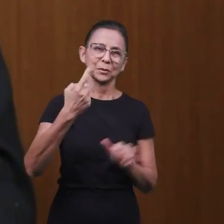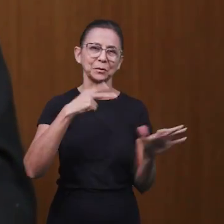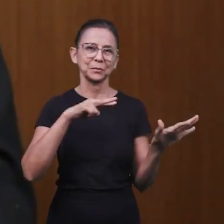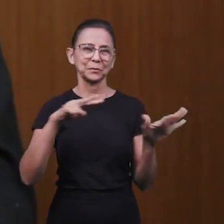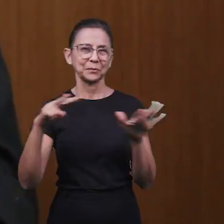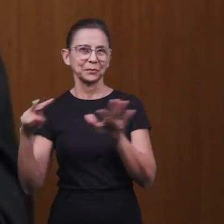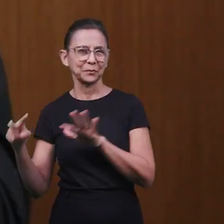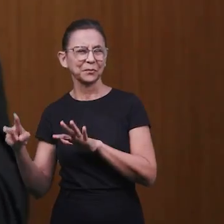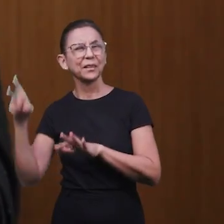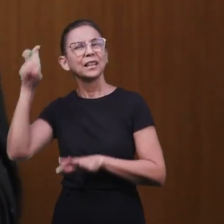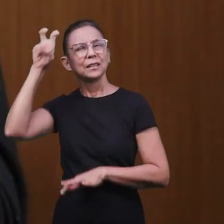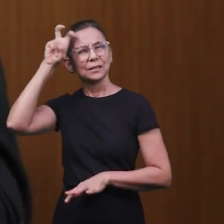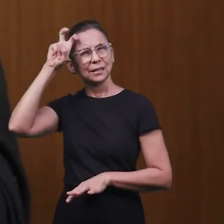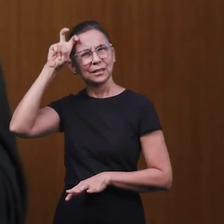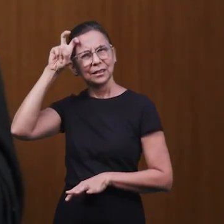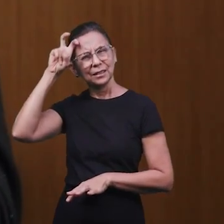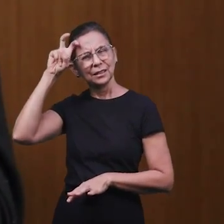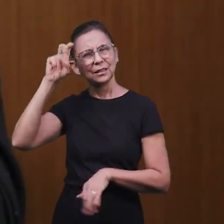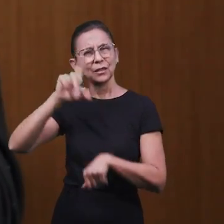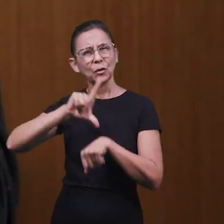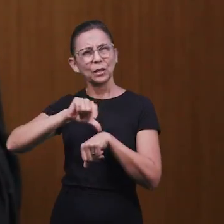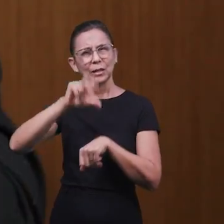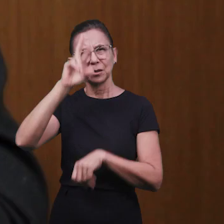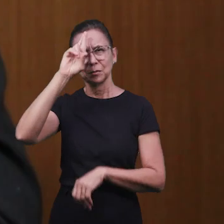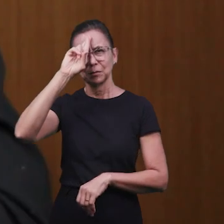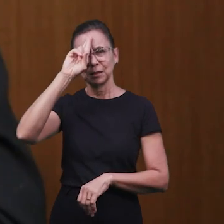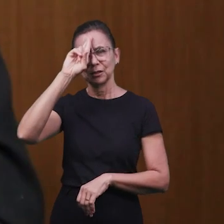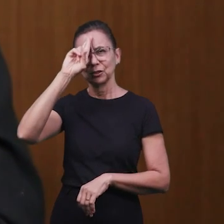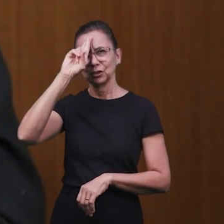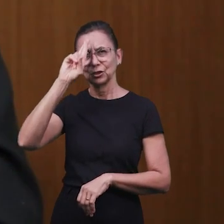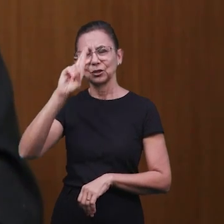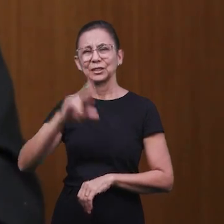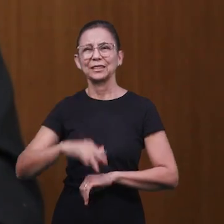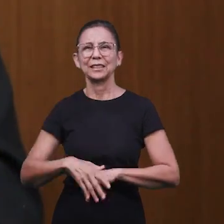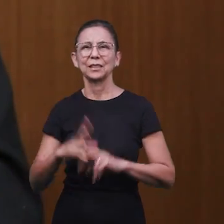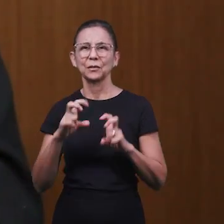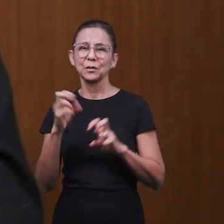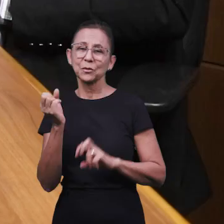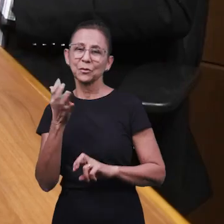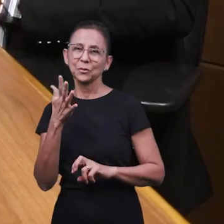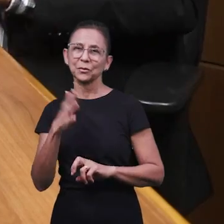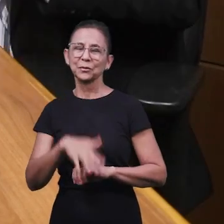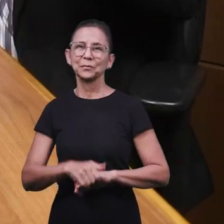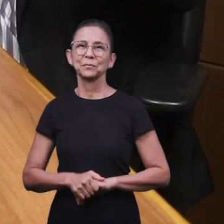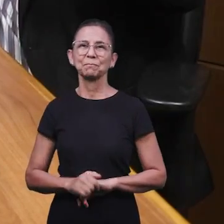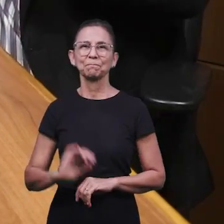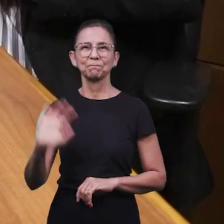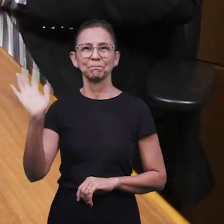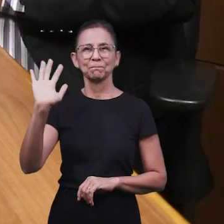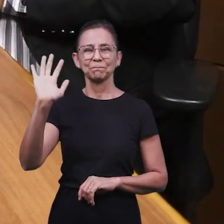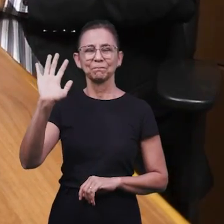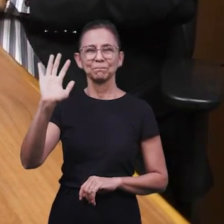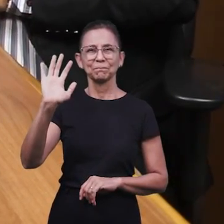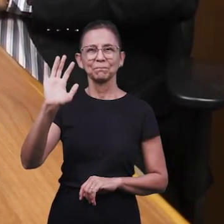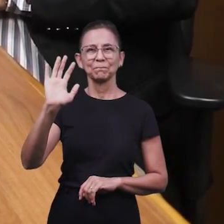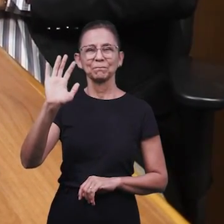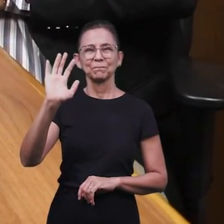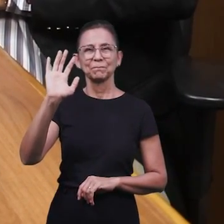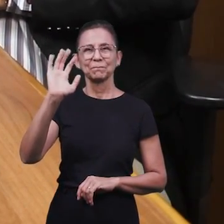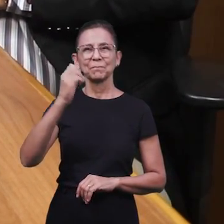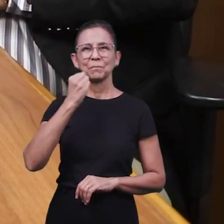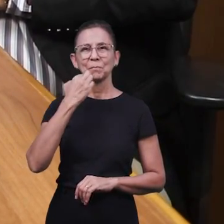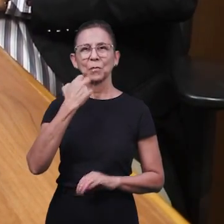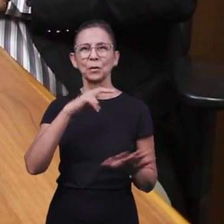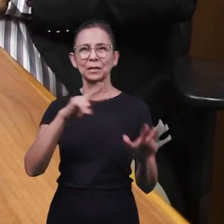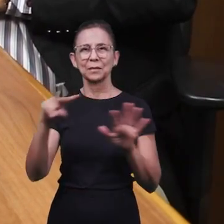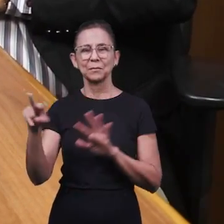próxima semana, na próxima quinta-feira, a partir do meio-dia, uma edição inédita do Conversas Bíblicas. Nos despedimos de todos assim, desejando